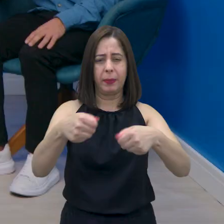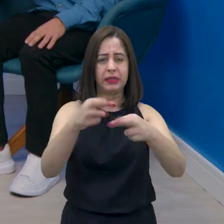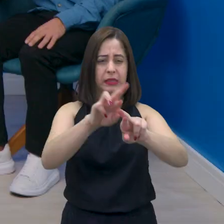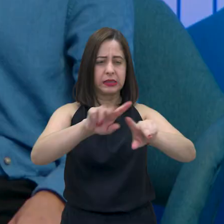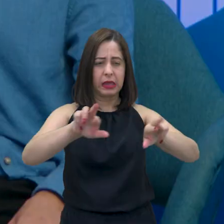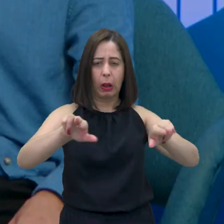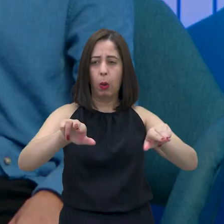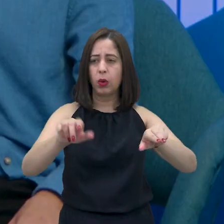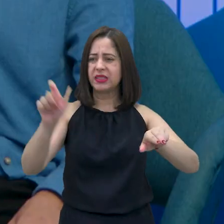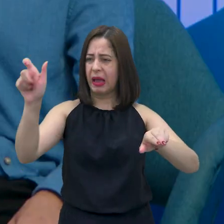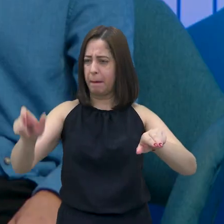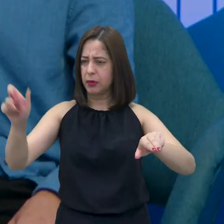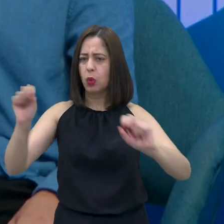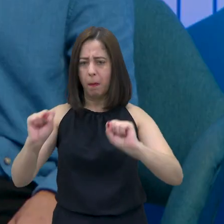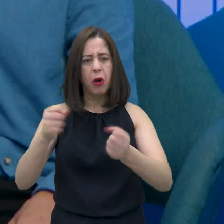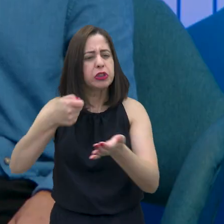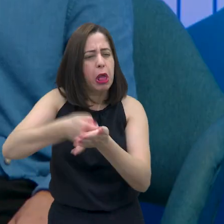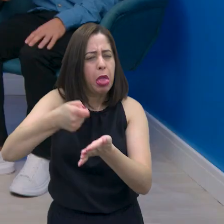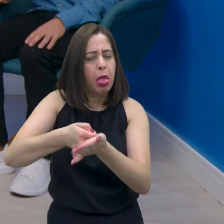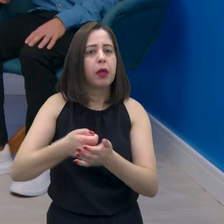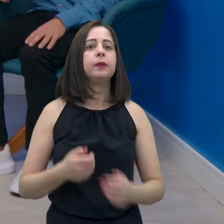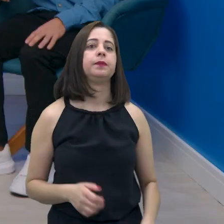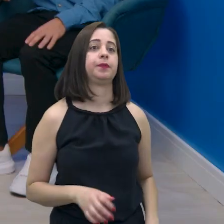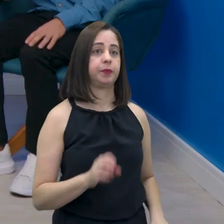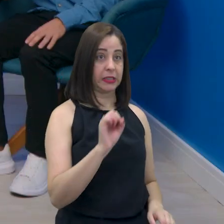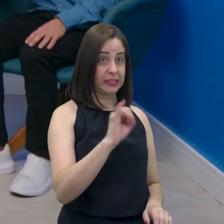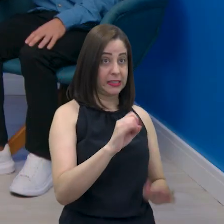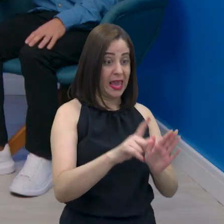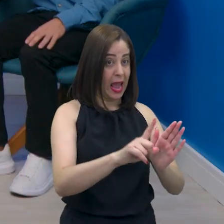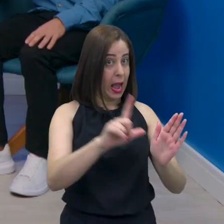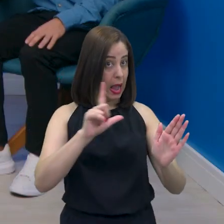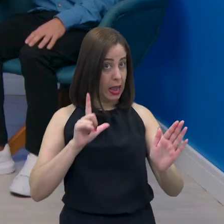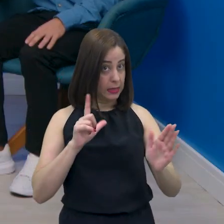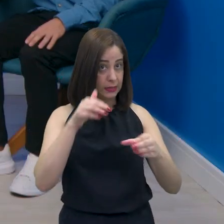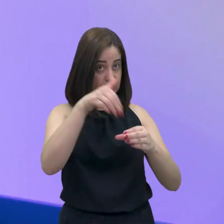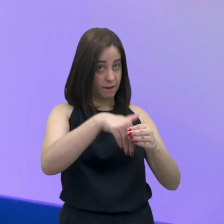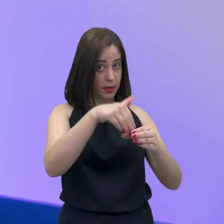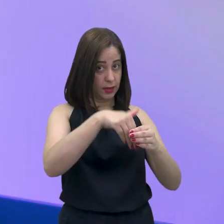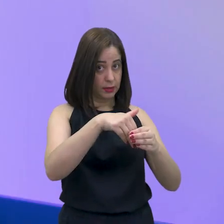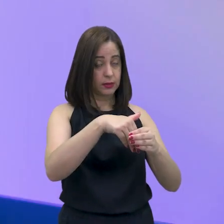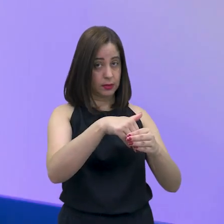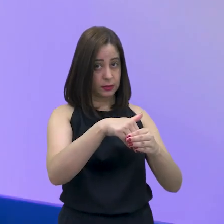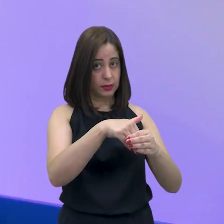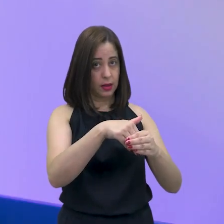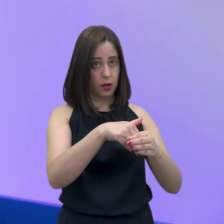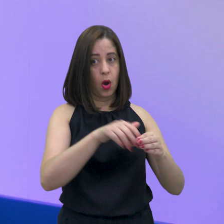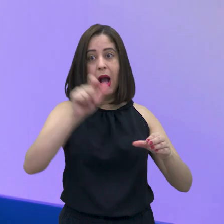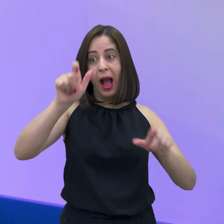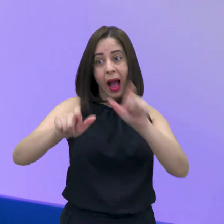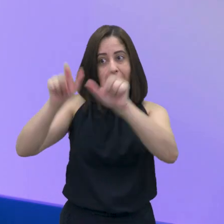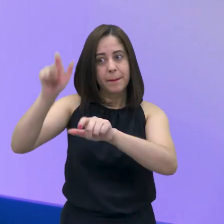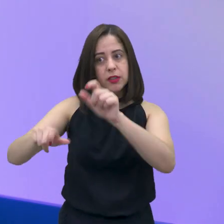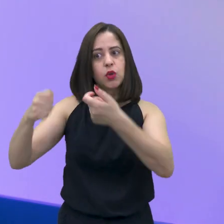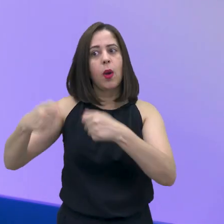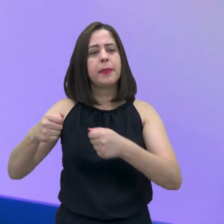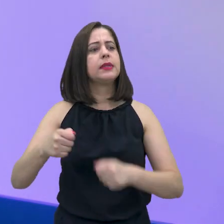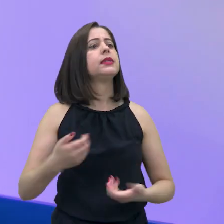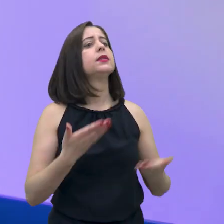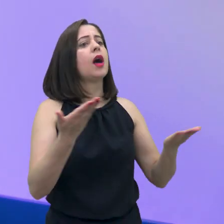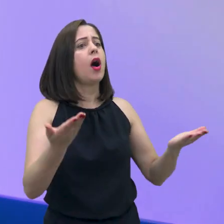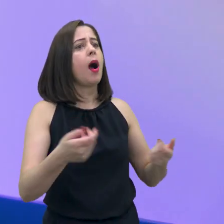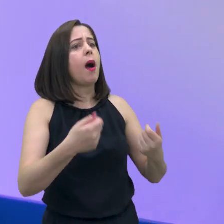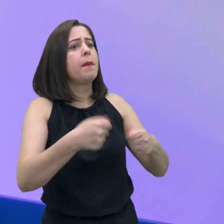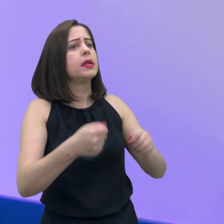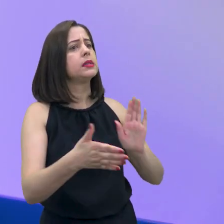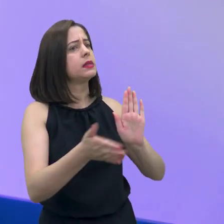que a população identificar, né? Se for antes da eleição, a cobrança é por propostas críveis, que sejam